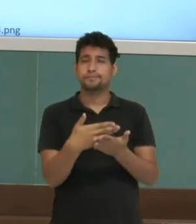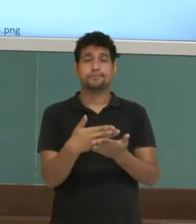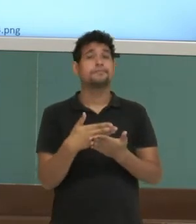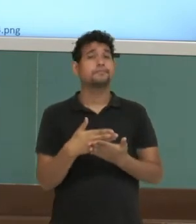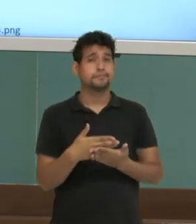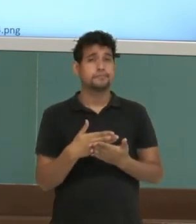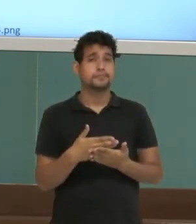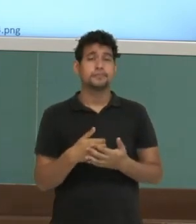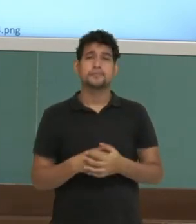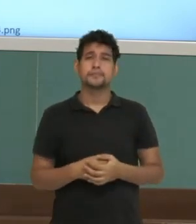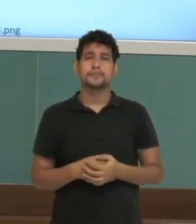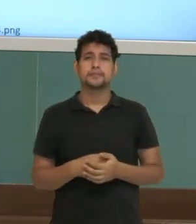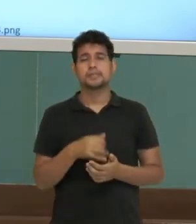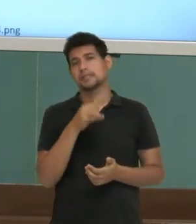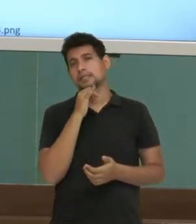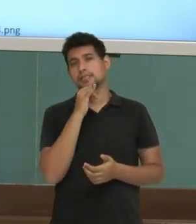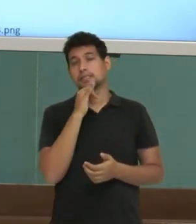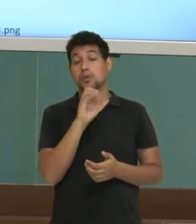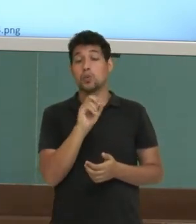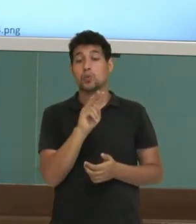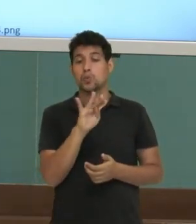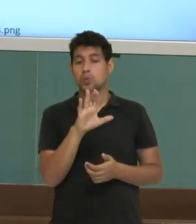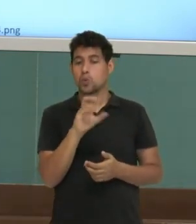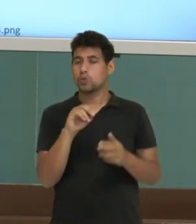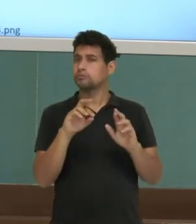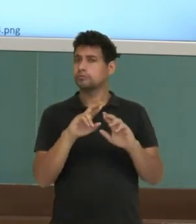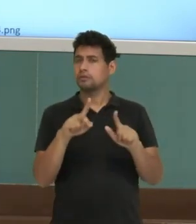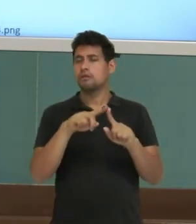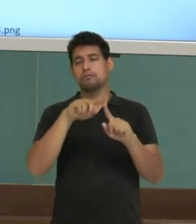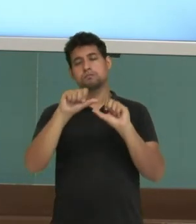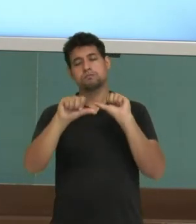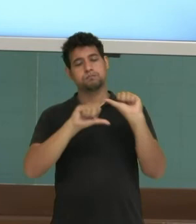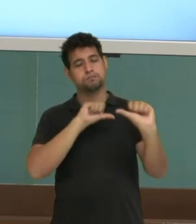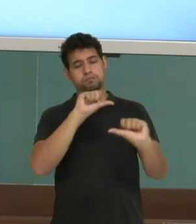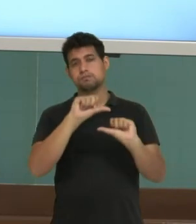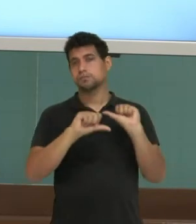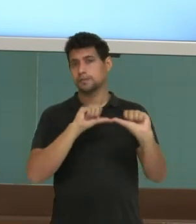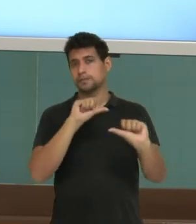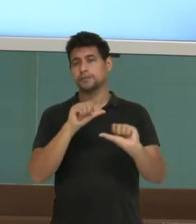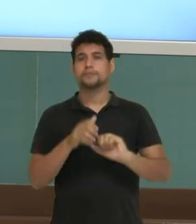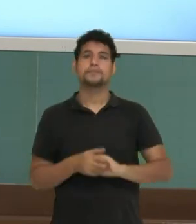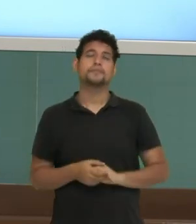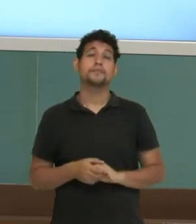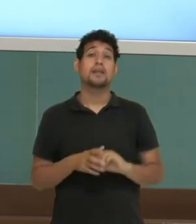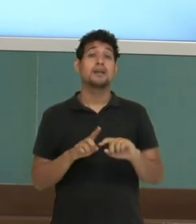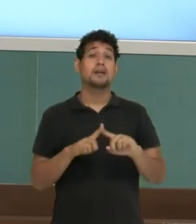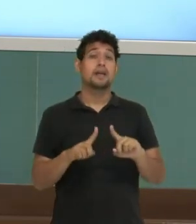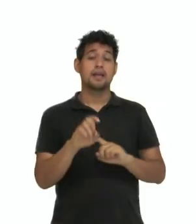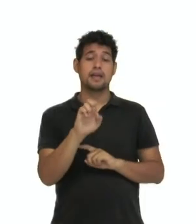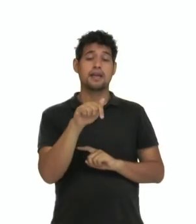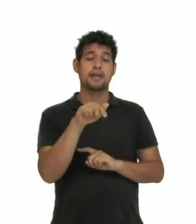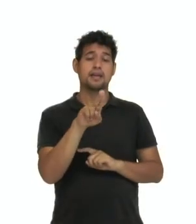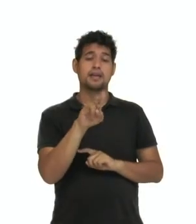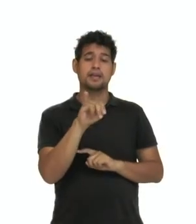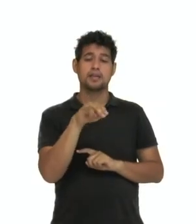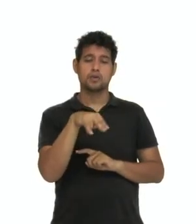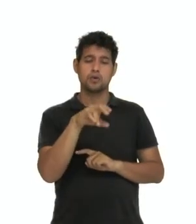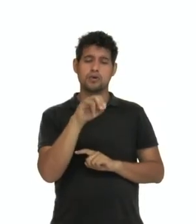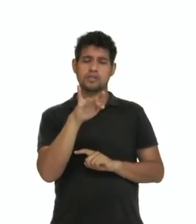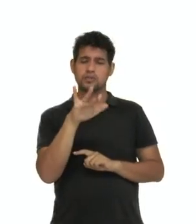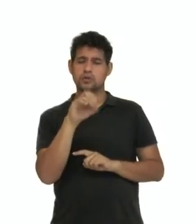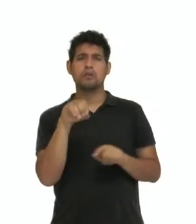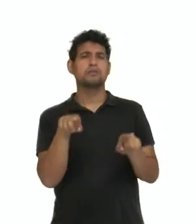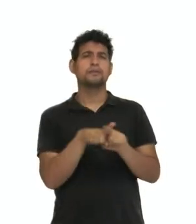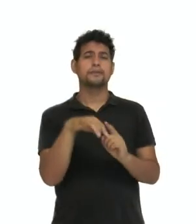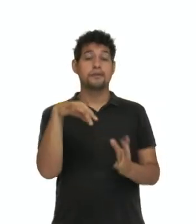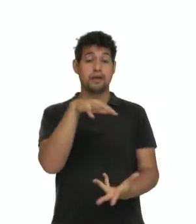Primavera num hemisfério, outono no outro e vice-versa. O equinócio corresponde à posição da Terra